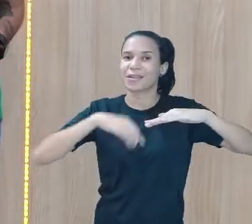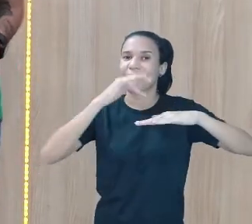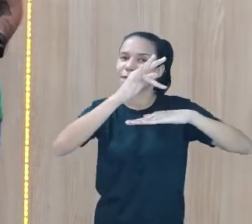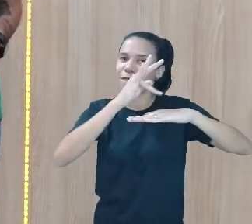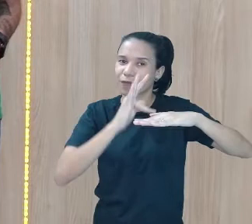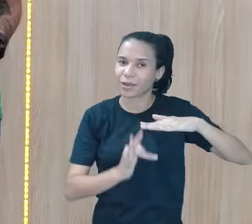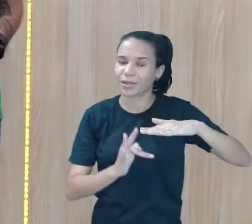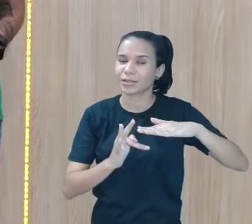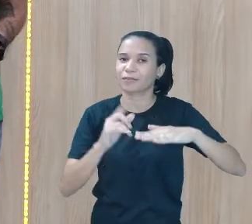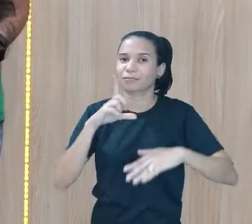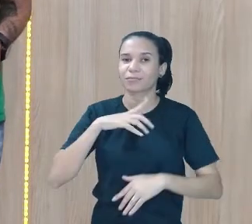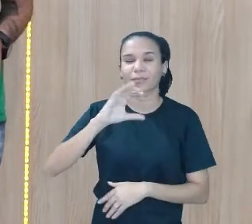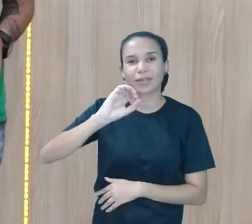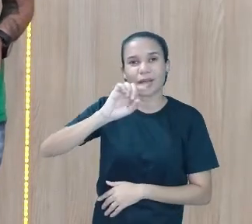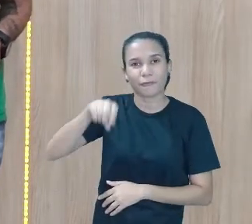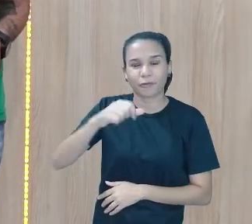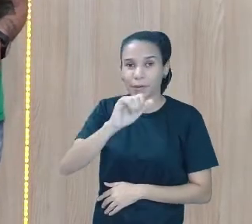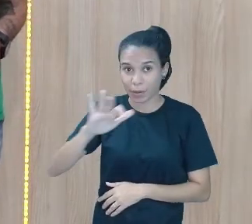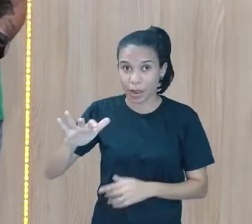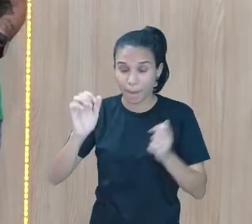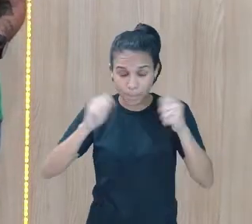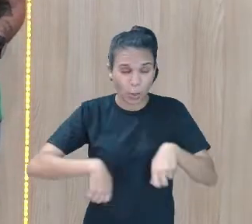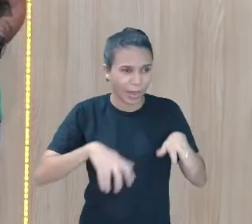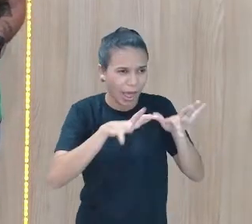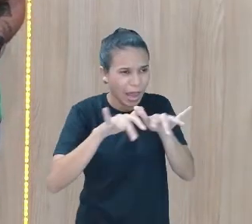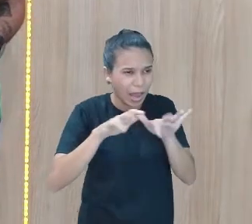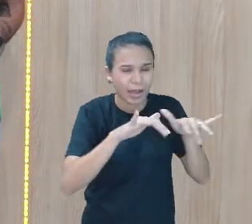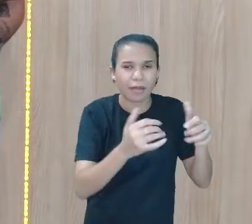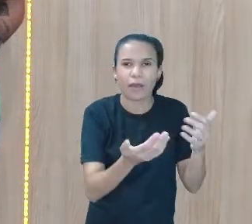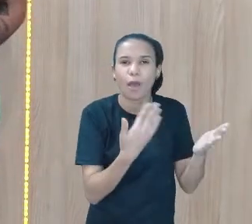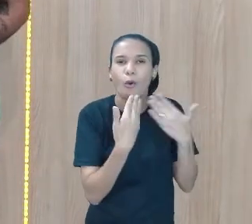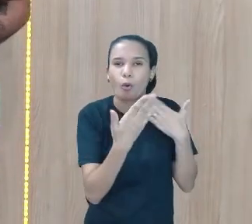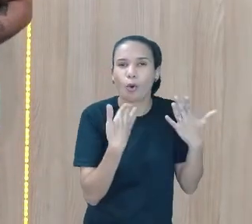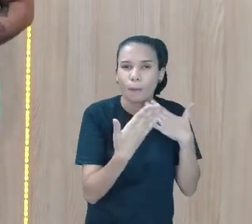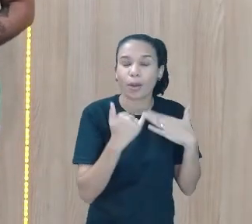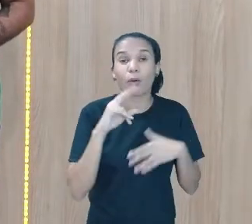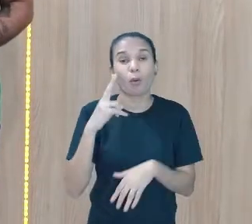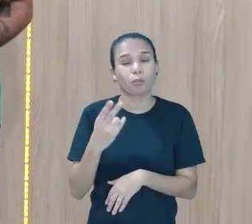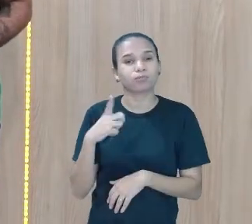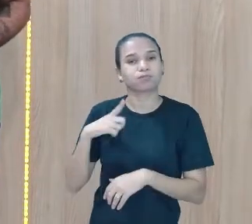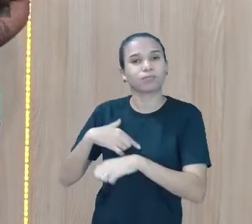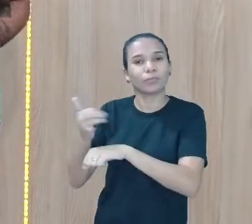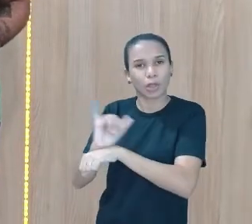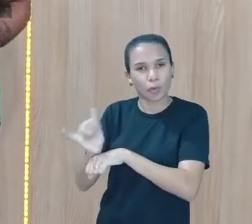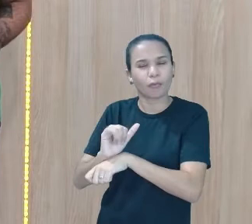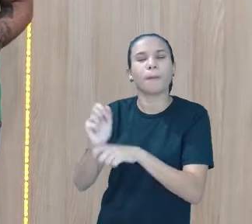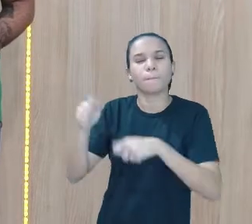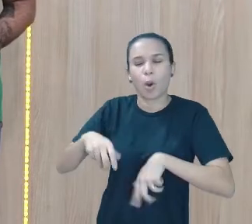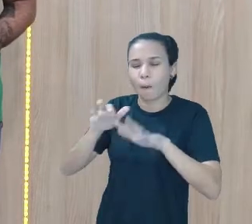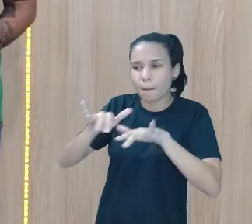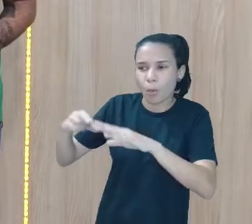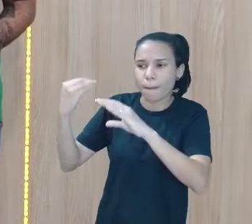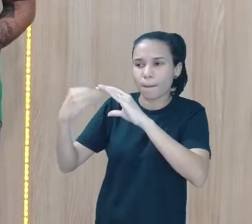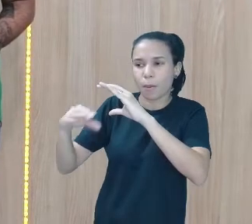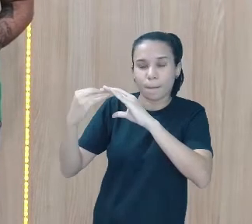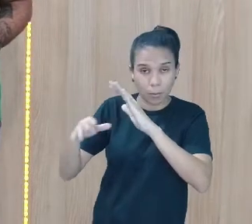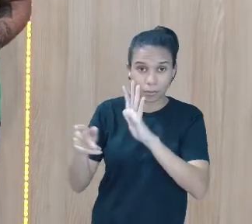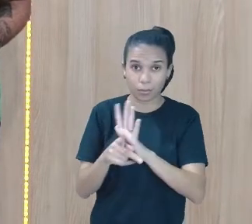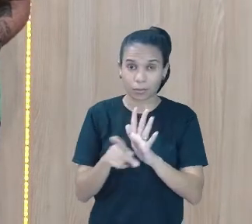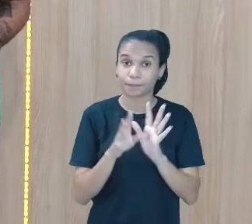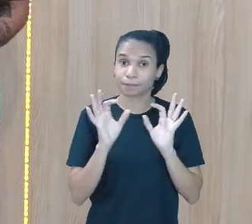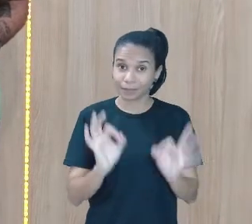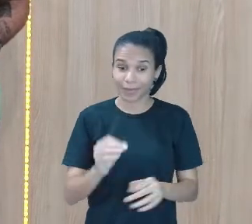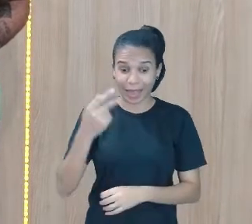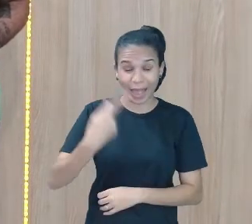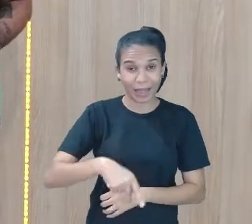uma fração decimal. Escreve aí nos comentários, ou então se você está vendo lá pelo YouTube, escreve lá nos comentários do